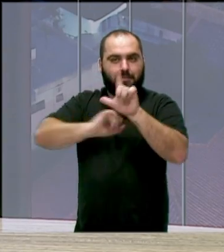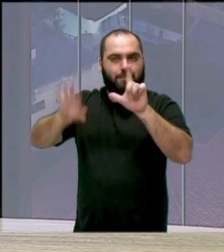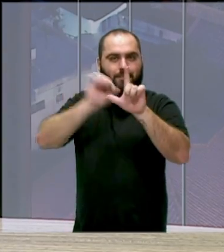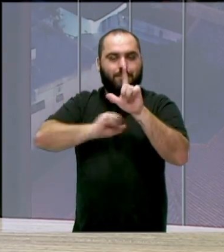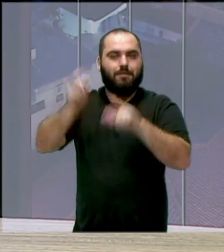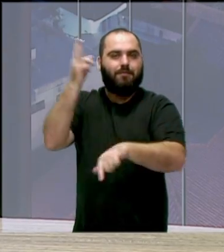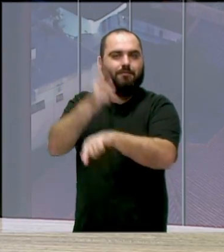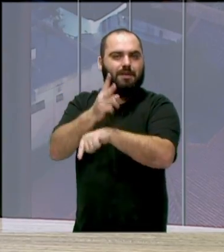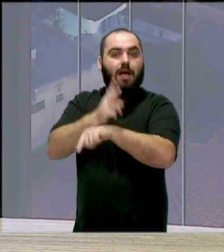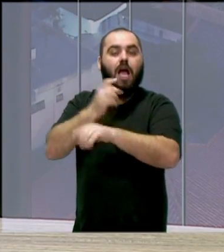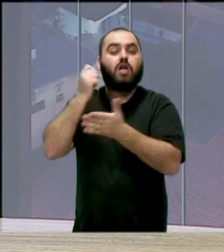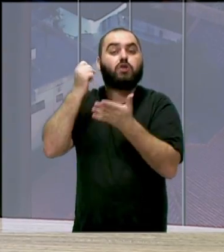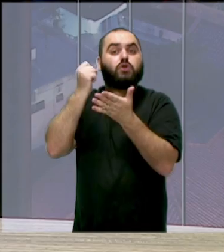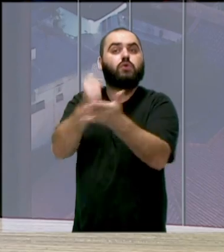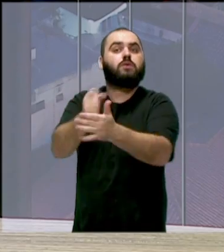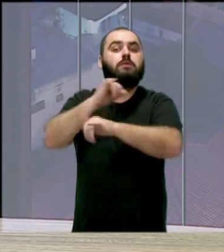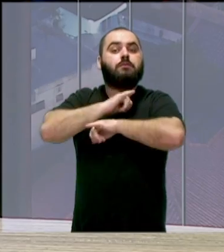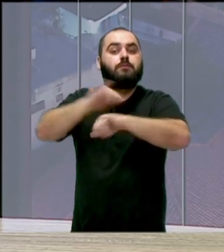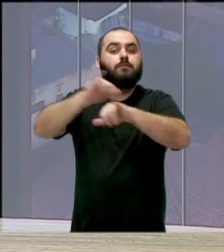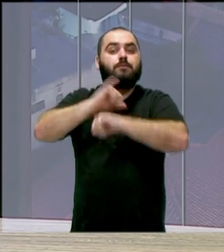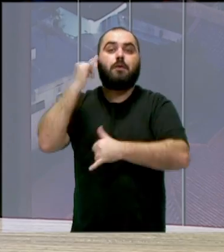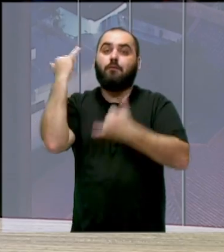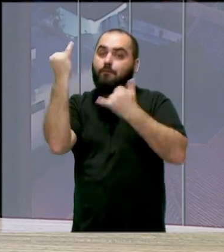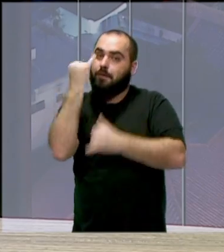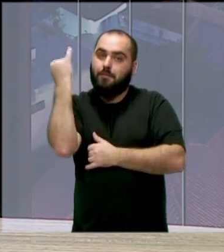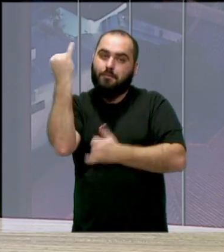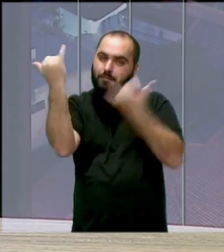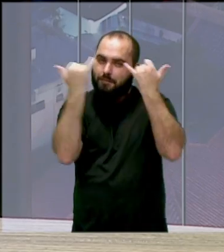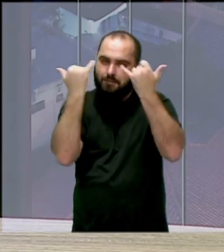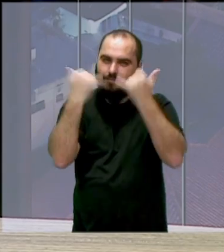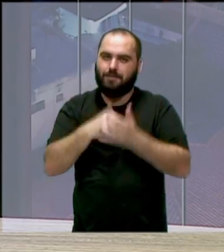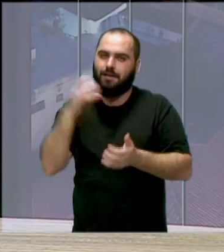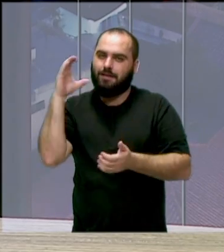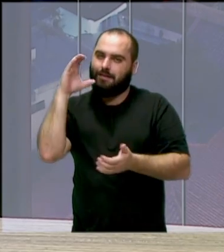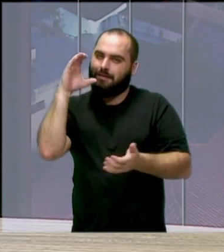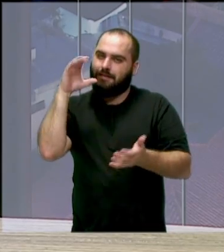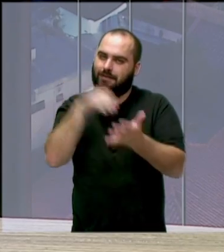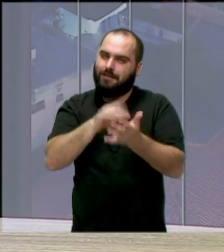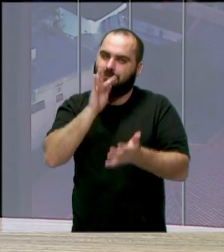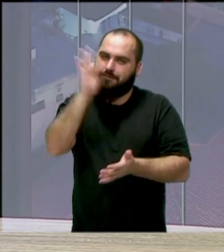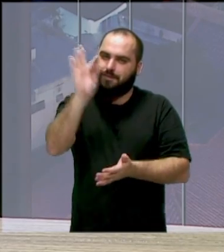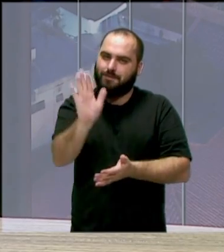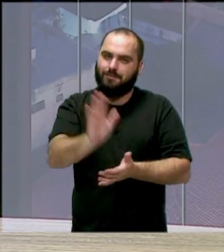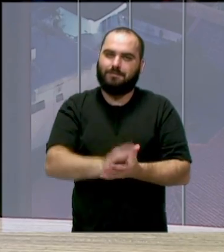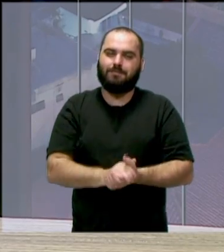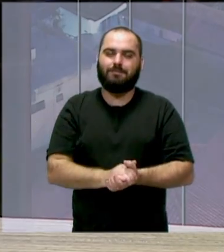também a disseminar todas essas importantes informações. Até o próximo Câmara Aberta.